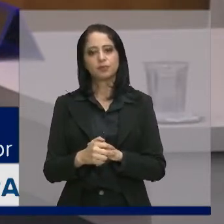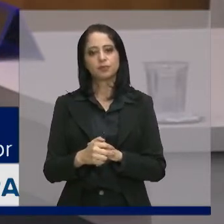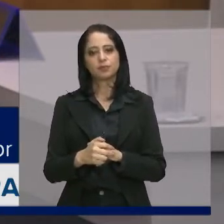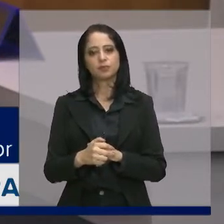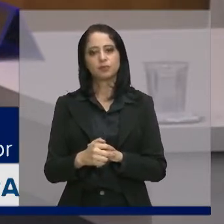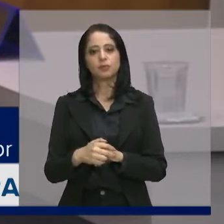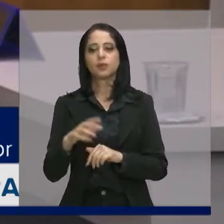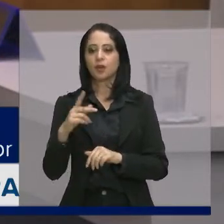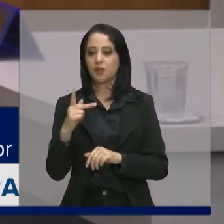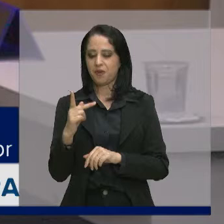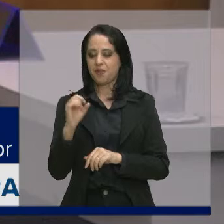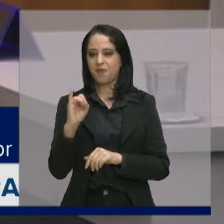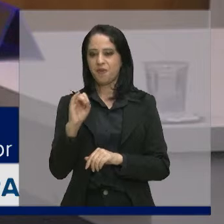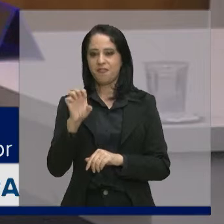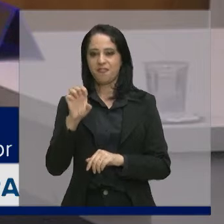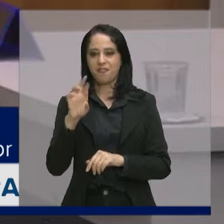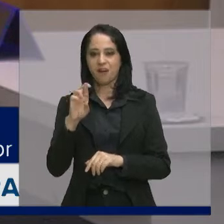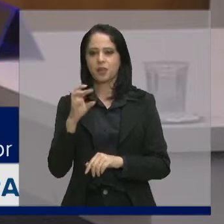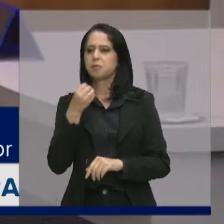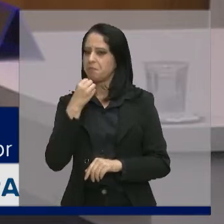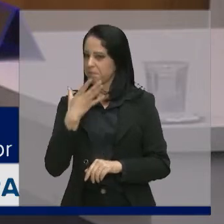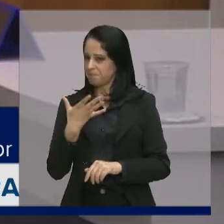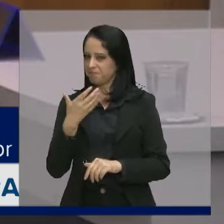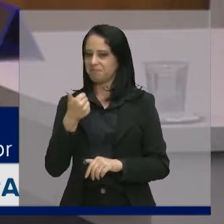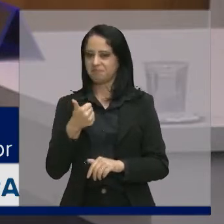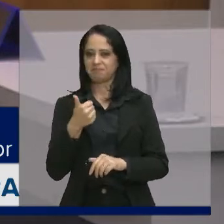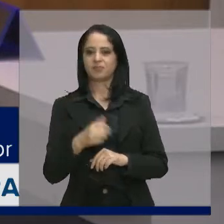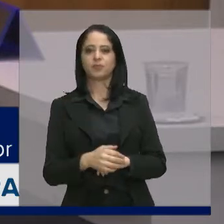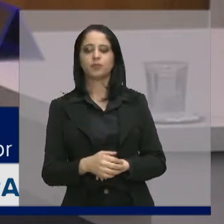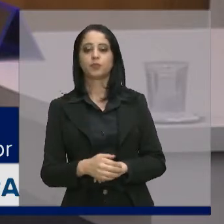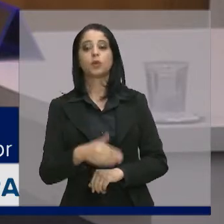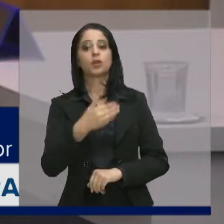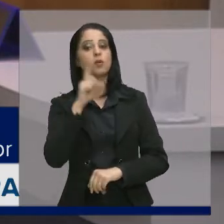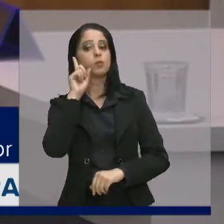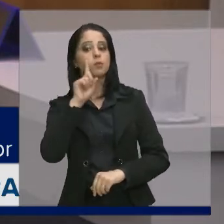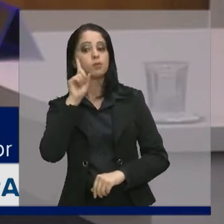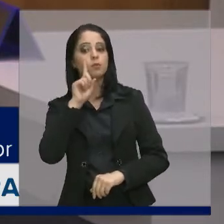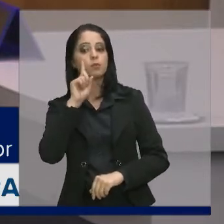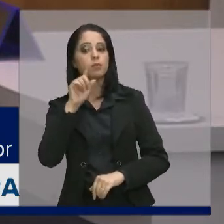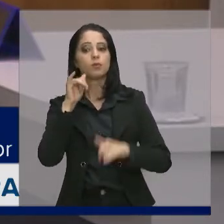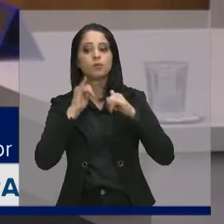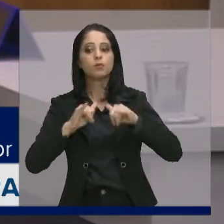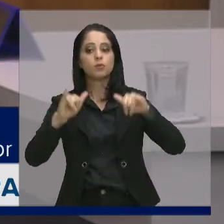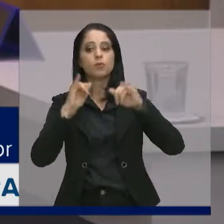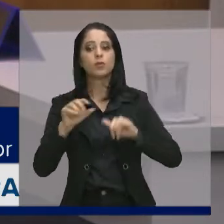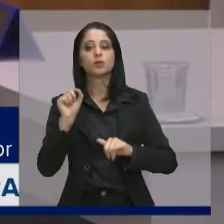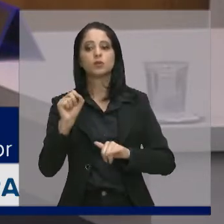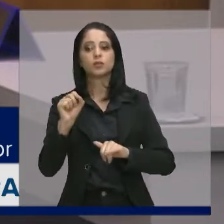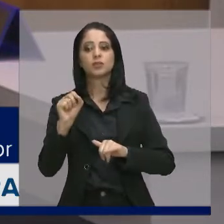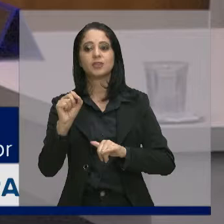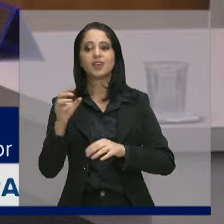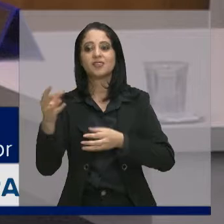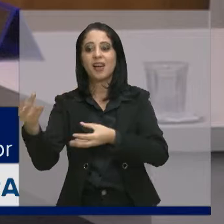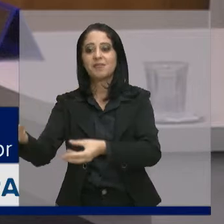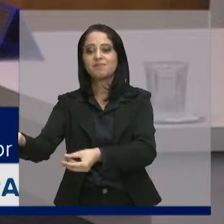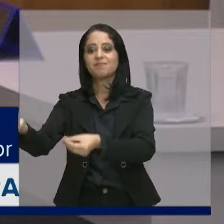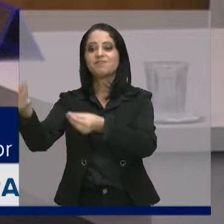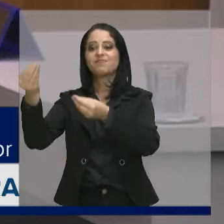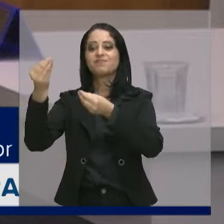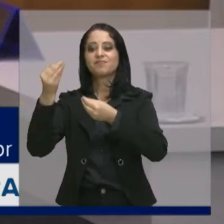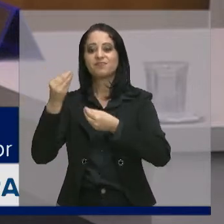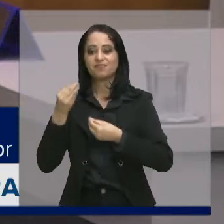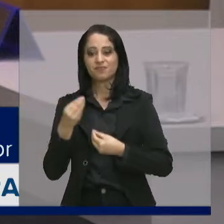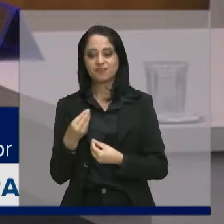A Pfizer é boa. Que o governo dos Estados Unidos anunciou hoje a doação de 500 milhões de